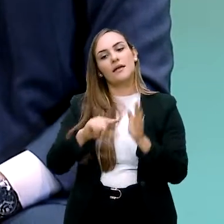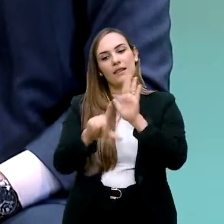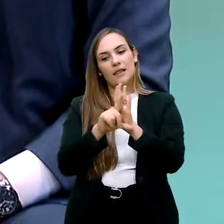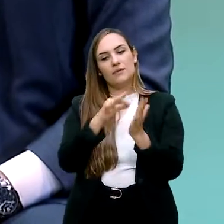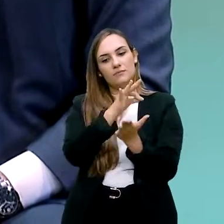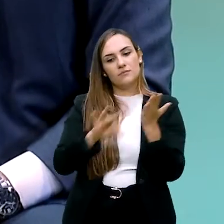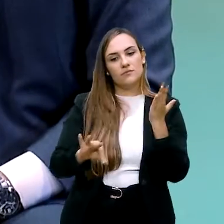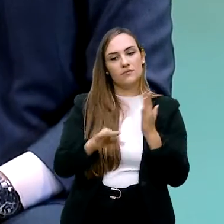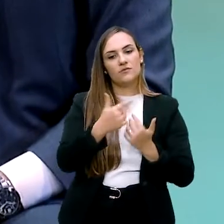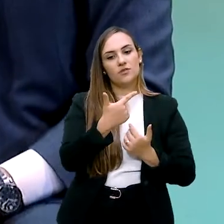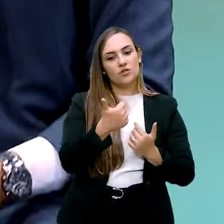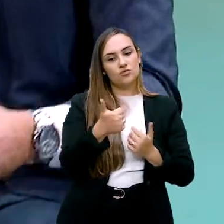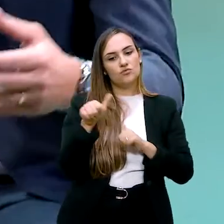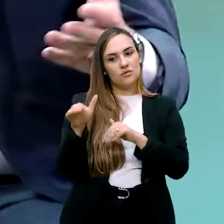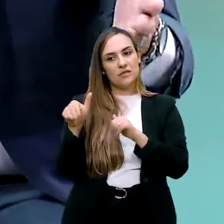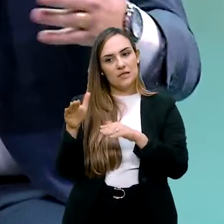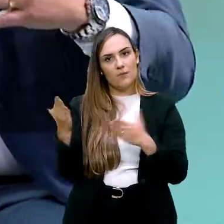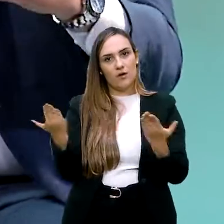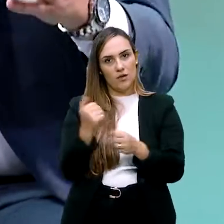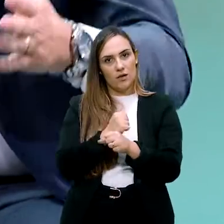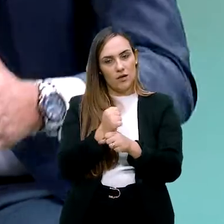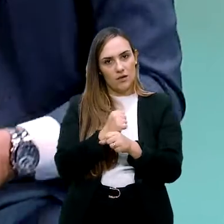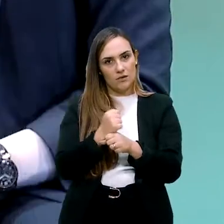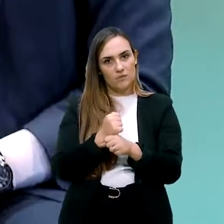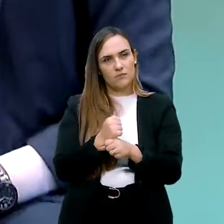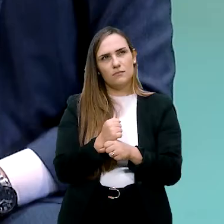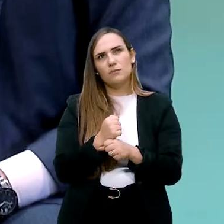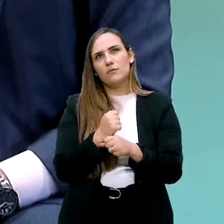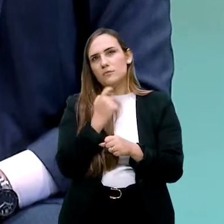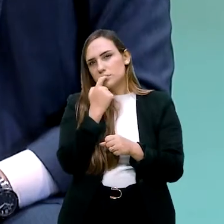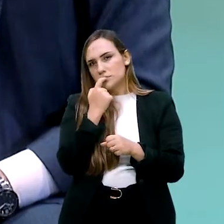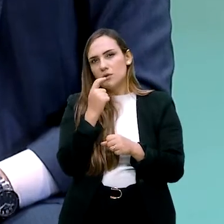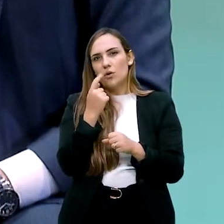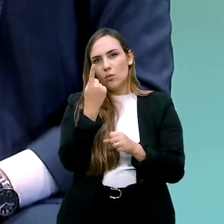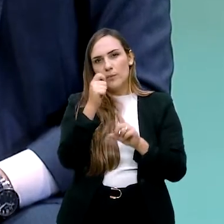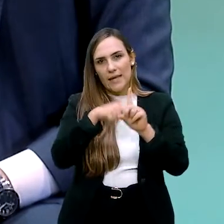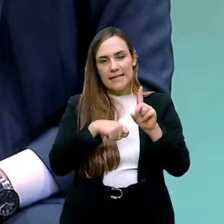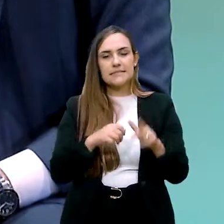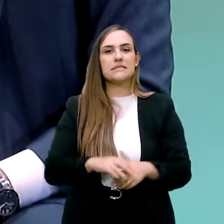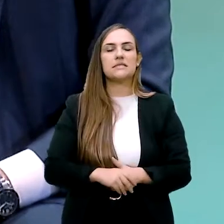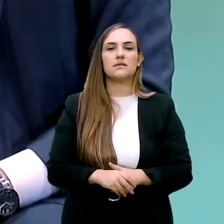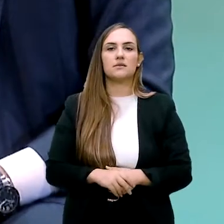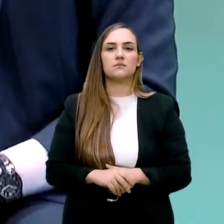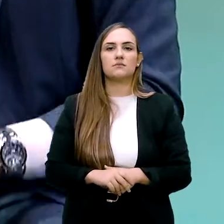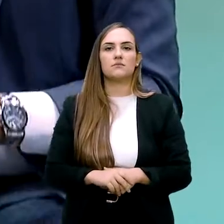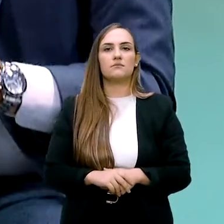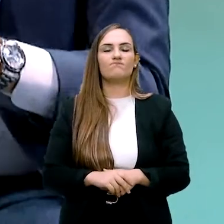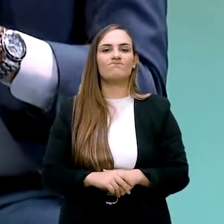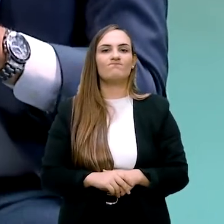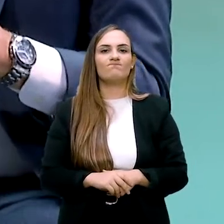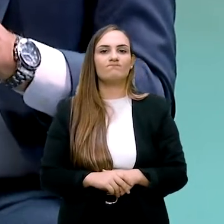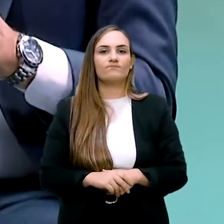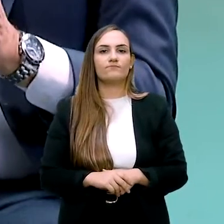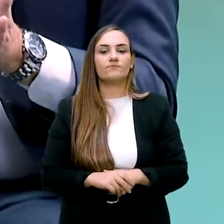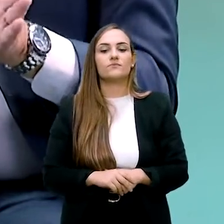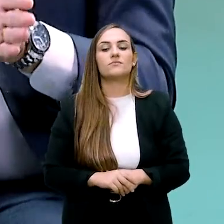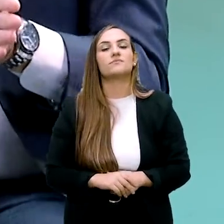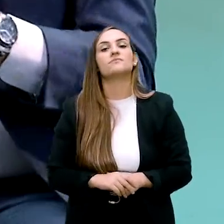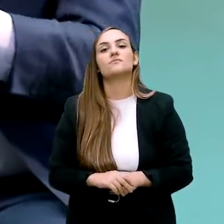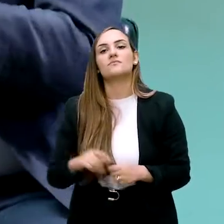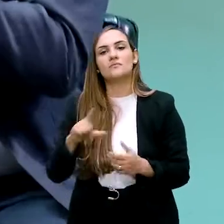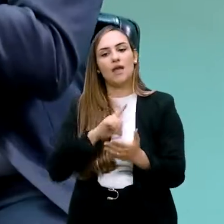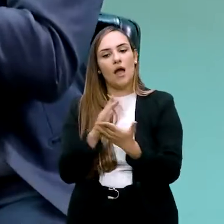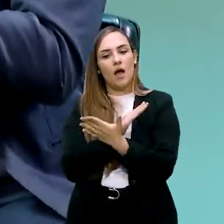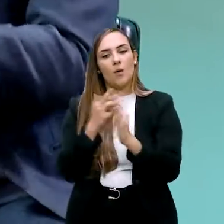de setembro deste ano, portanto há pouco mais de um mês, e ela trouxe parâmetros